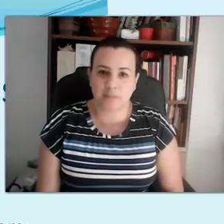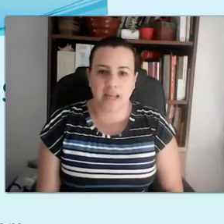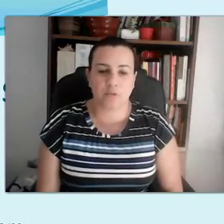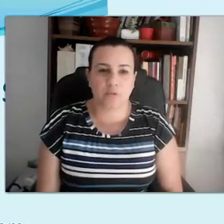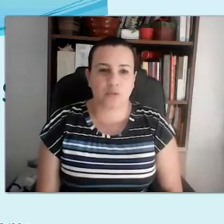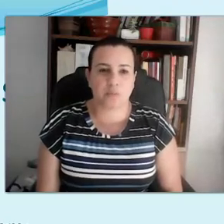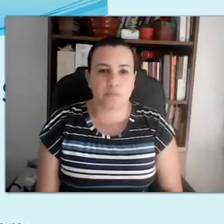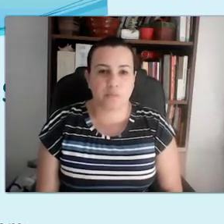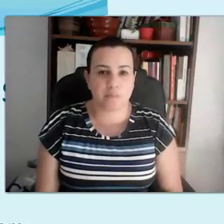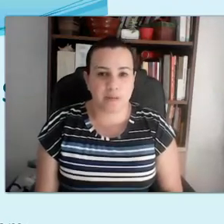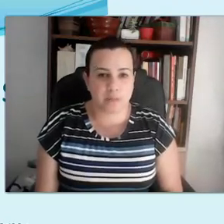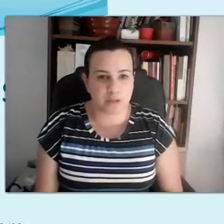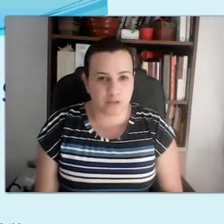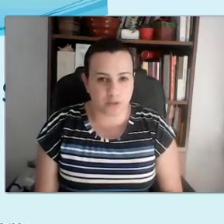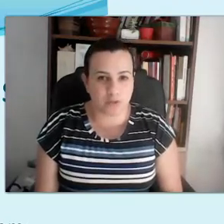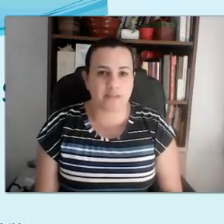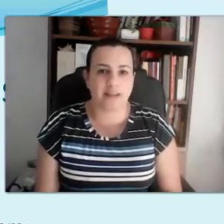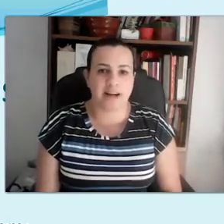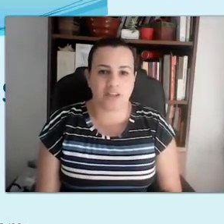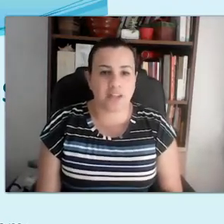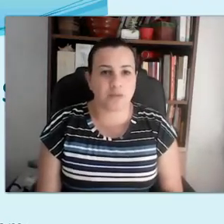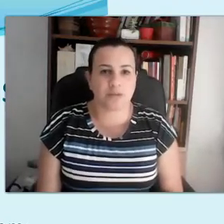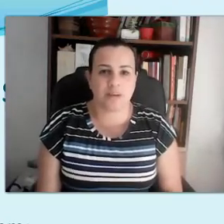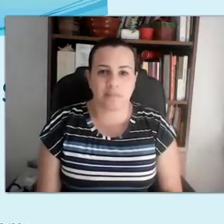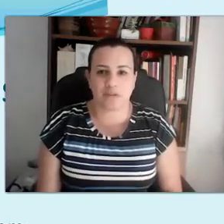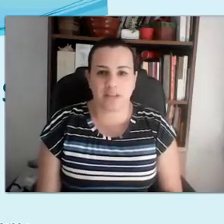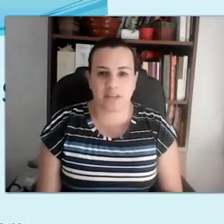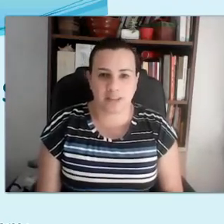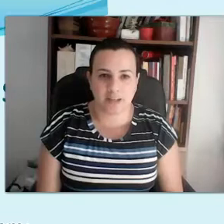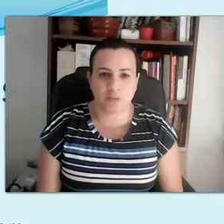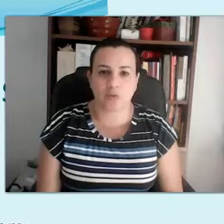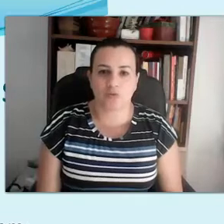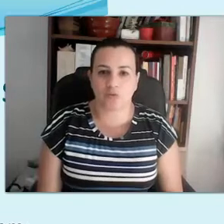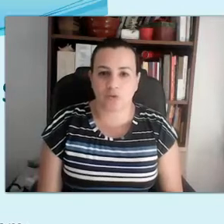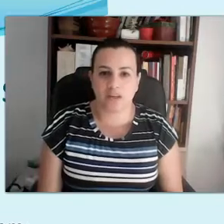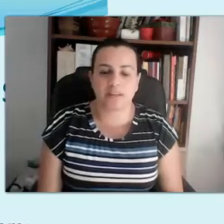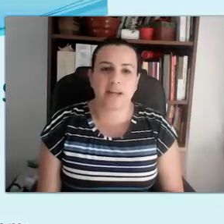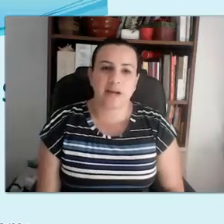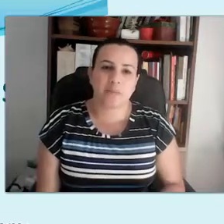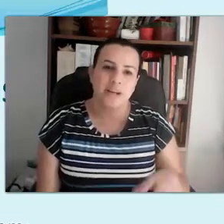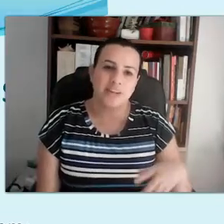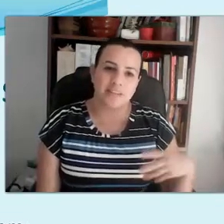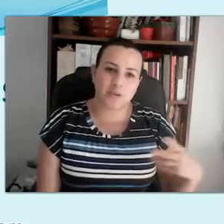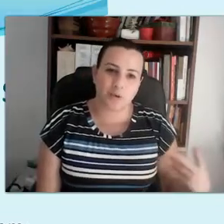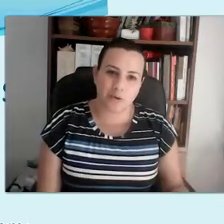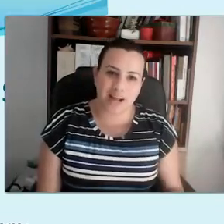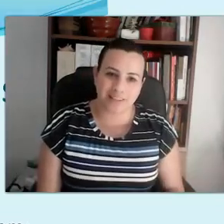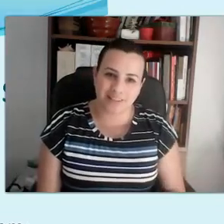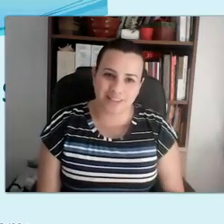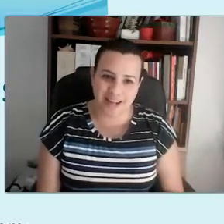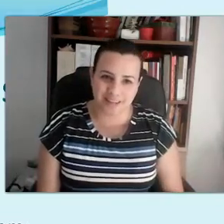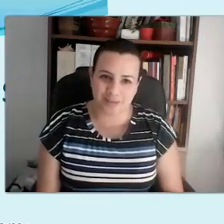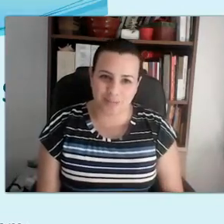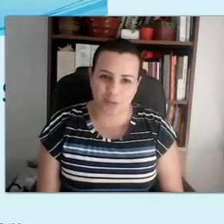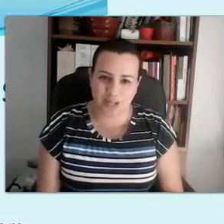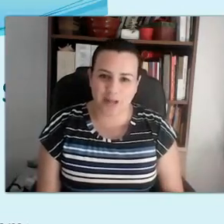faz uso de preposições, artigos, verbos de ligação, conjunções, porque eles já estão incorporados